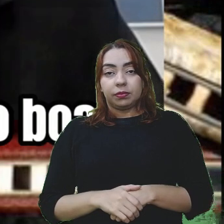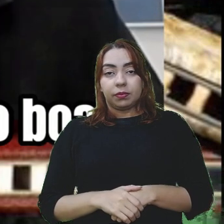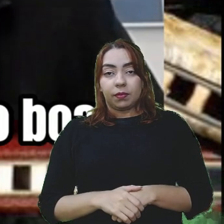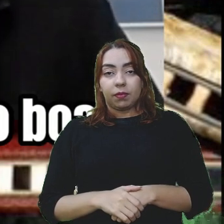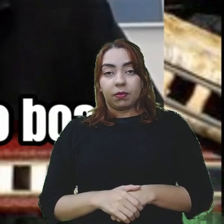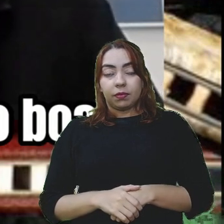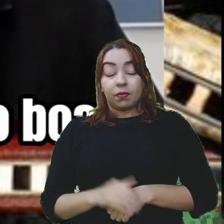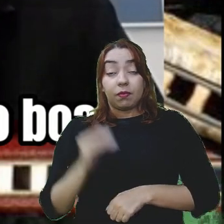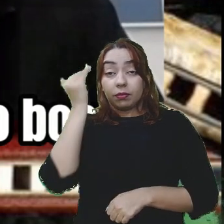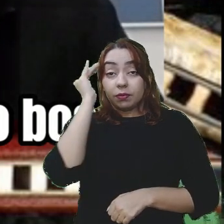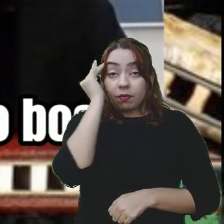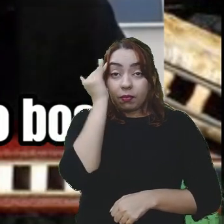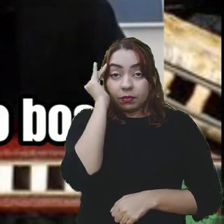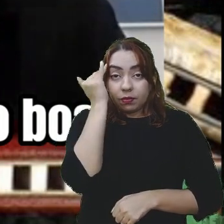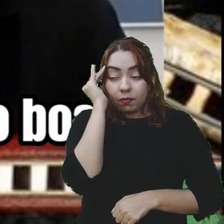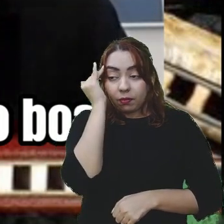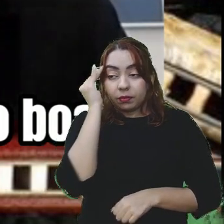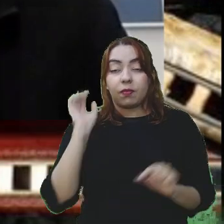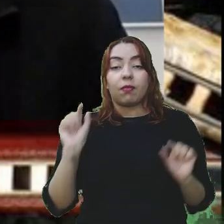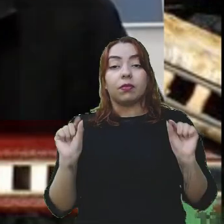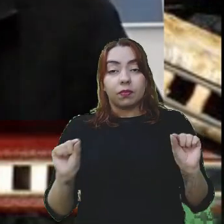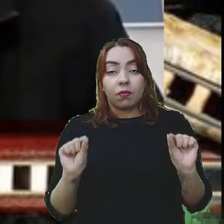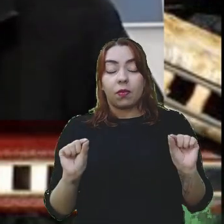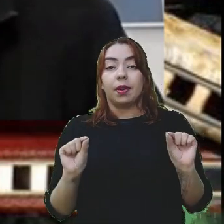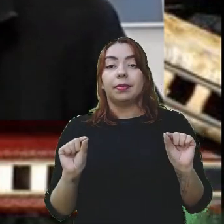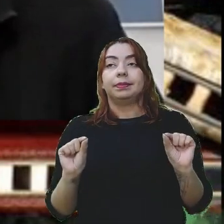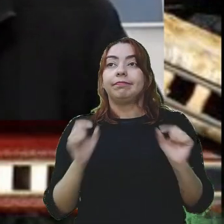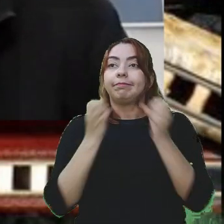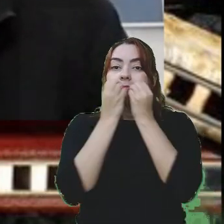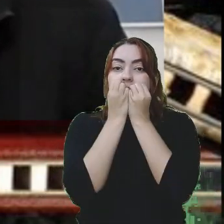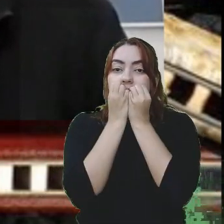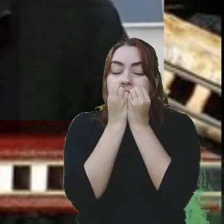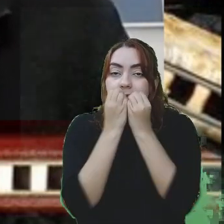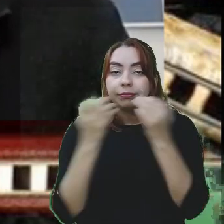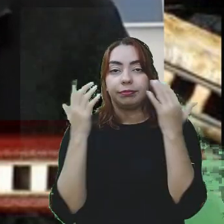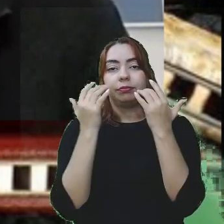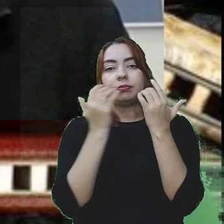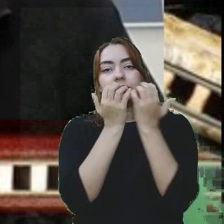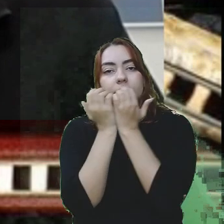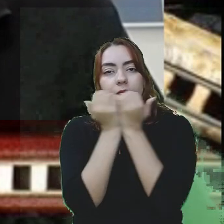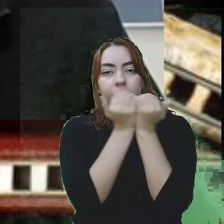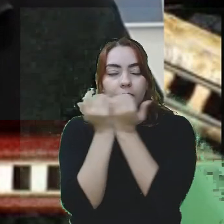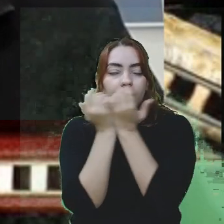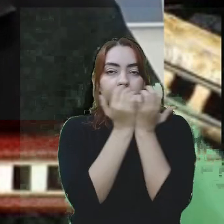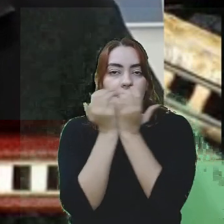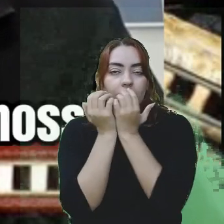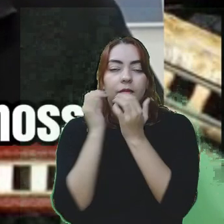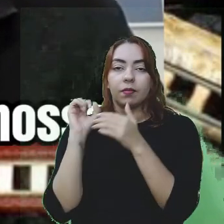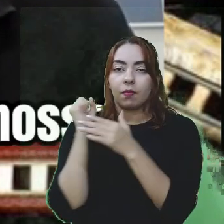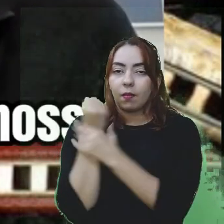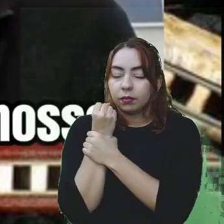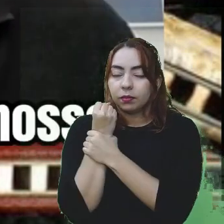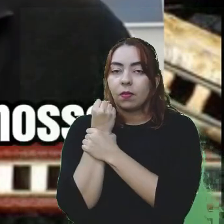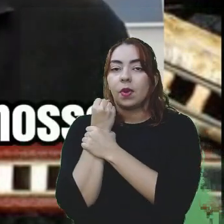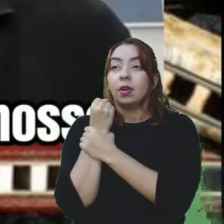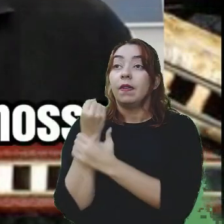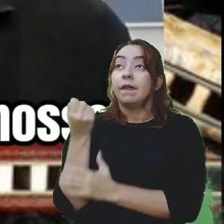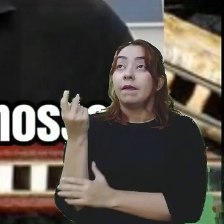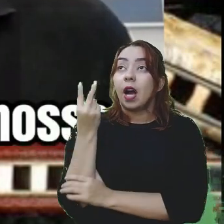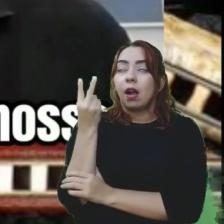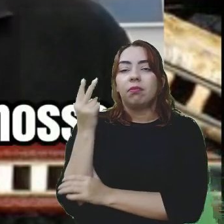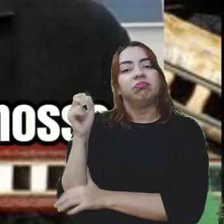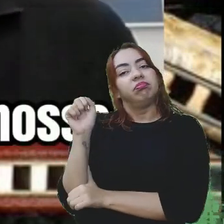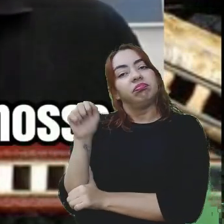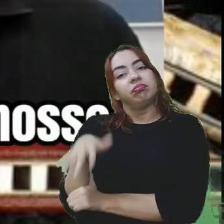entender, nesse momento, a gente tem um instrumento de boa qualidade, altíssima qualidade, e a preços